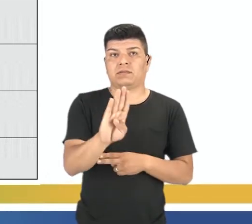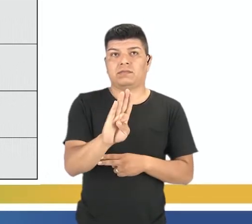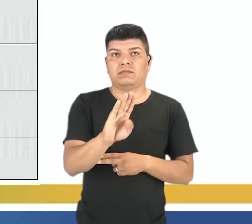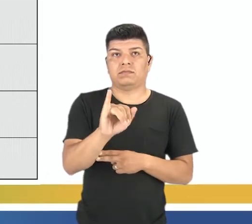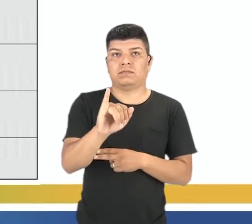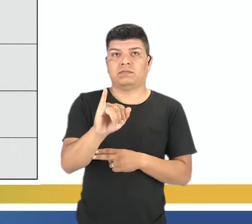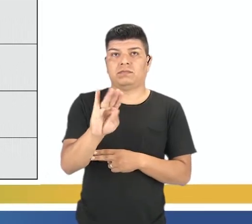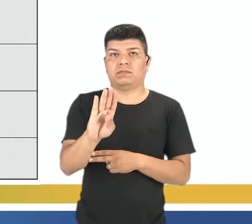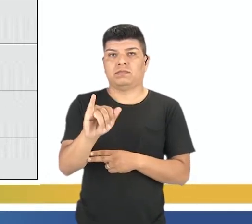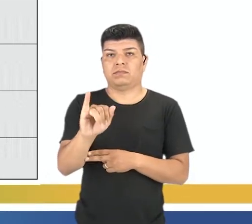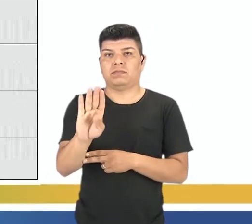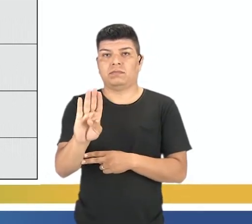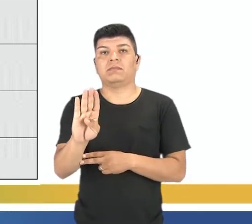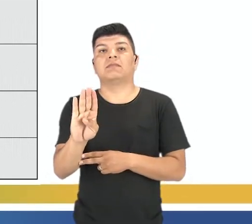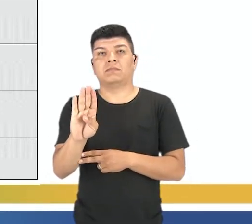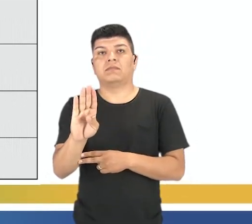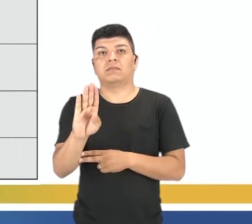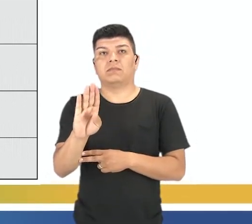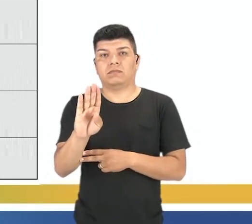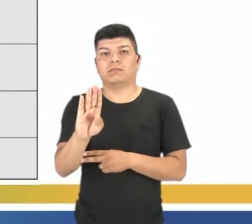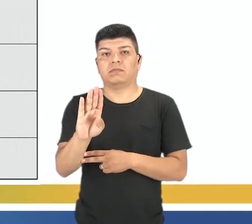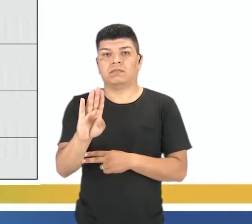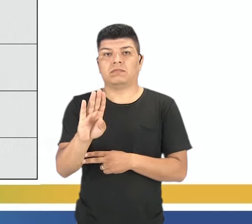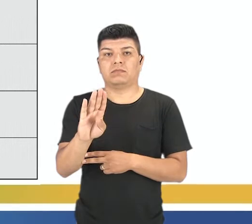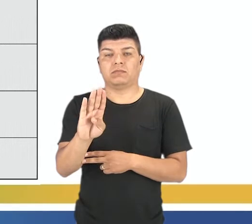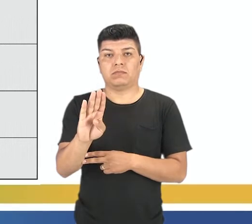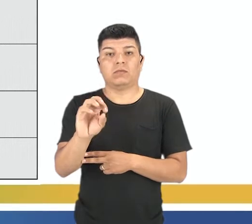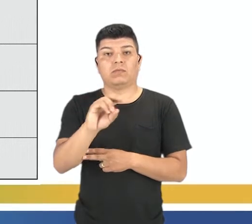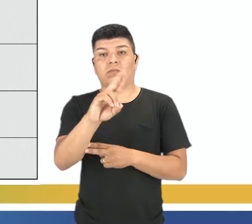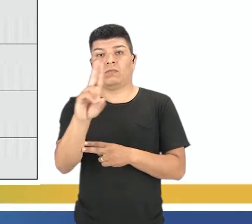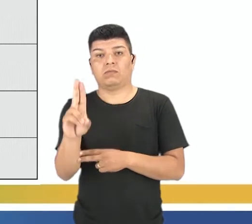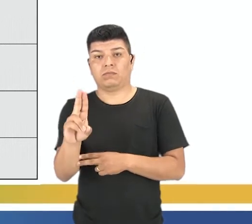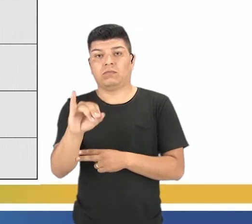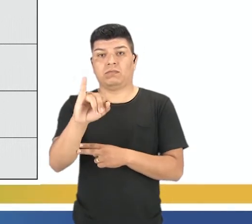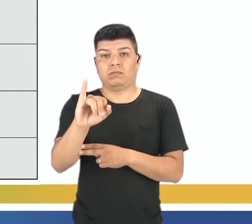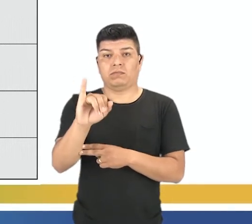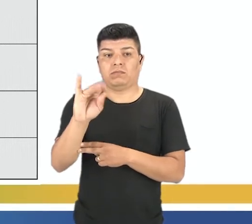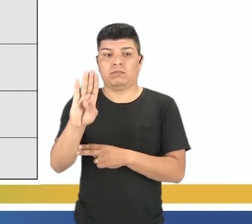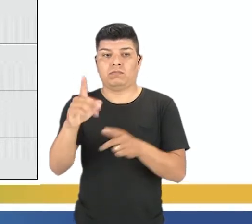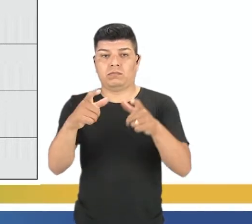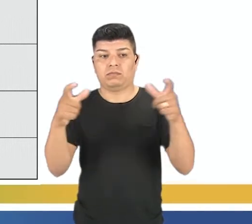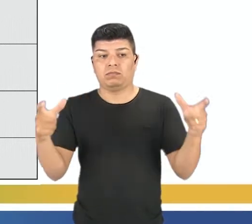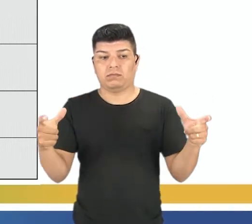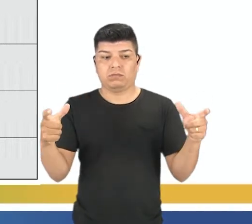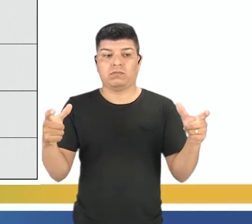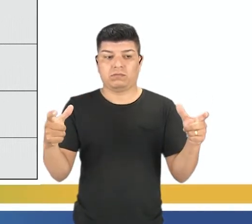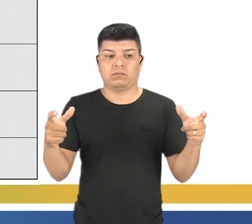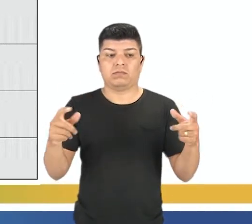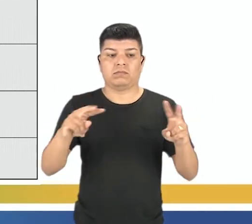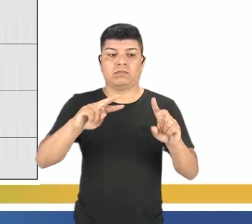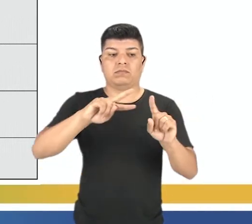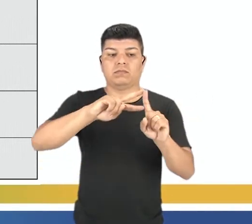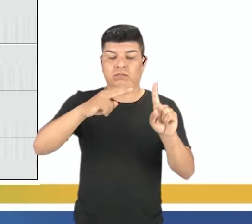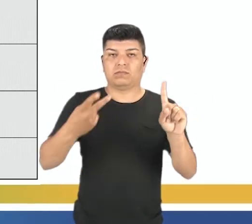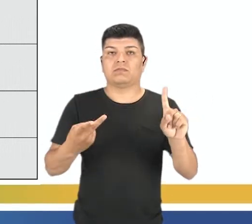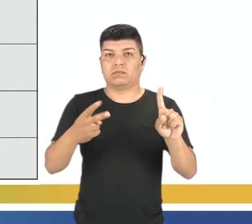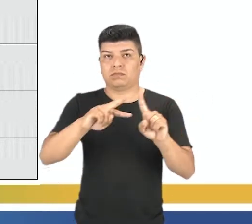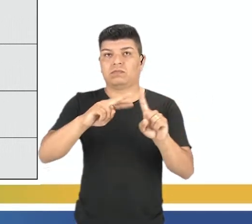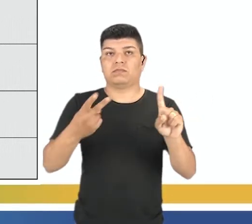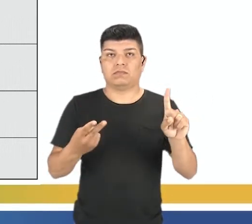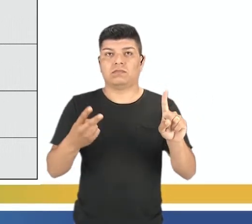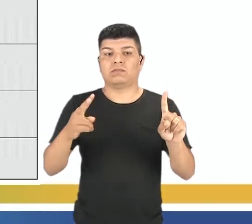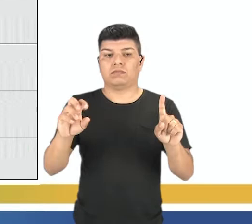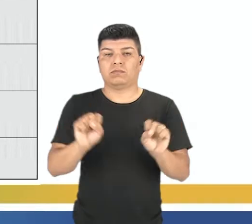ter IB, eu vou ter total dominância, ou IBzão, Izinho. Então eu vou ter um sistema